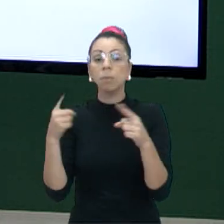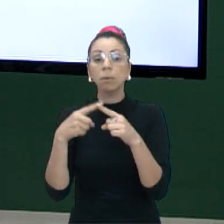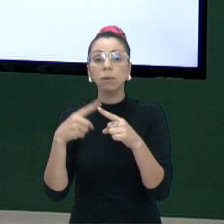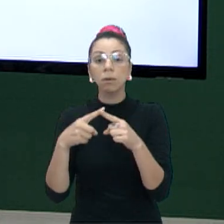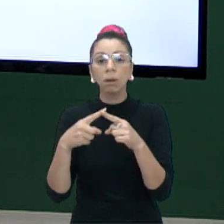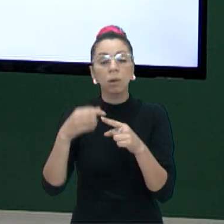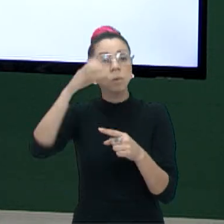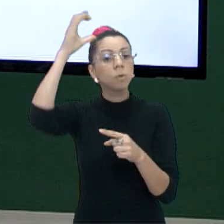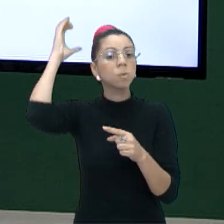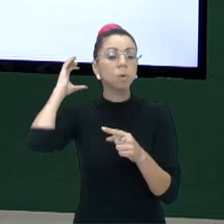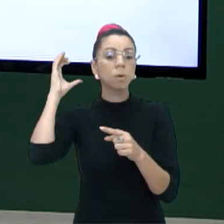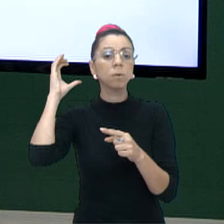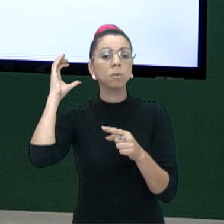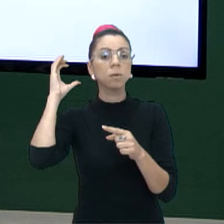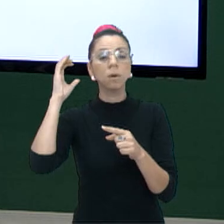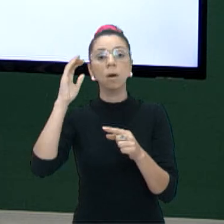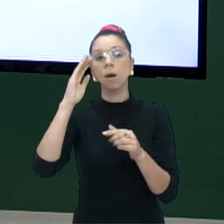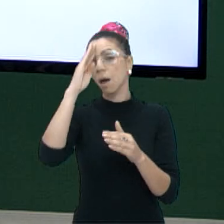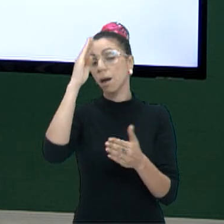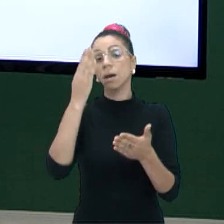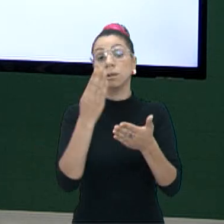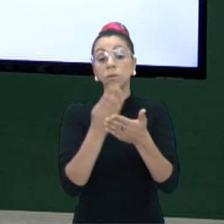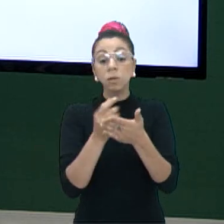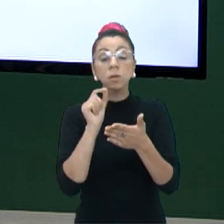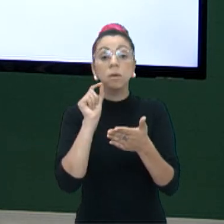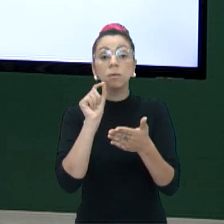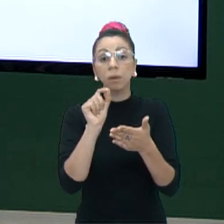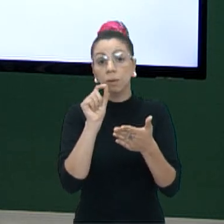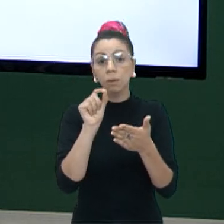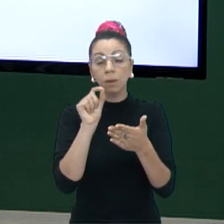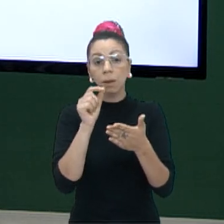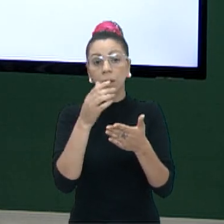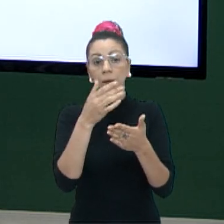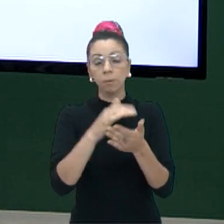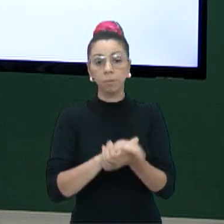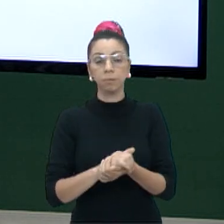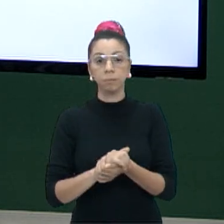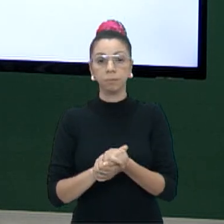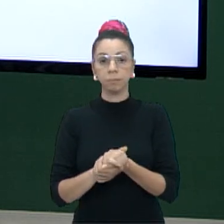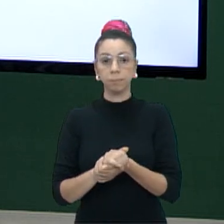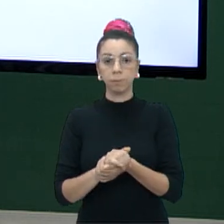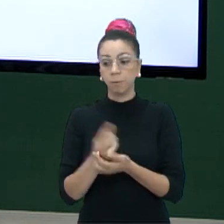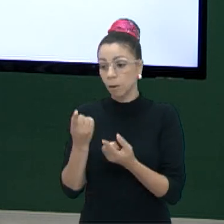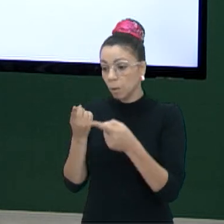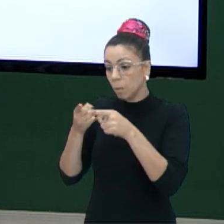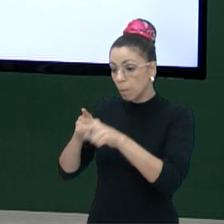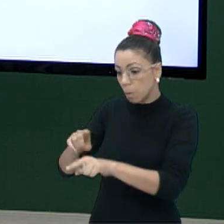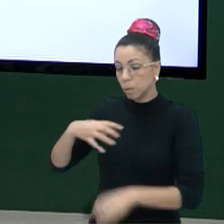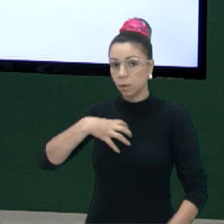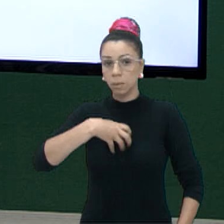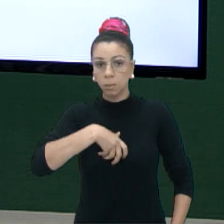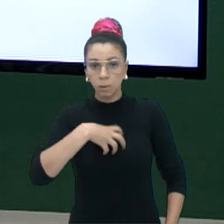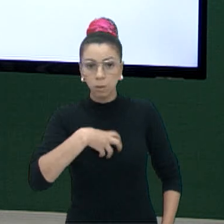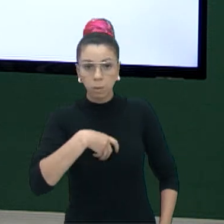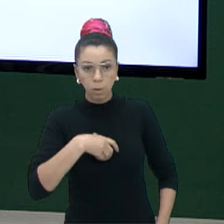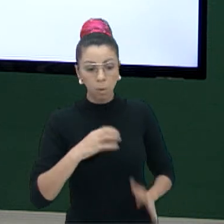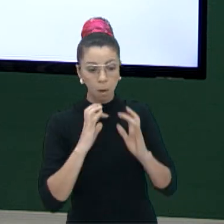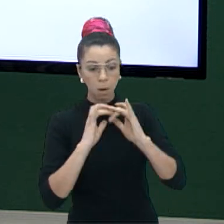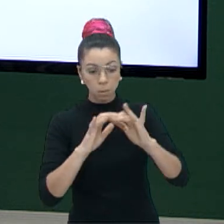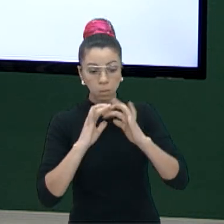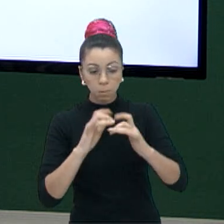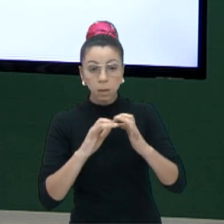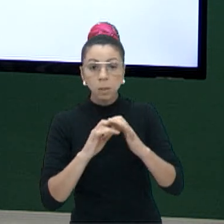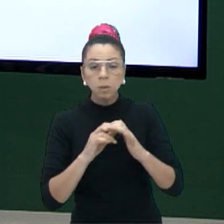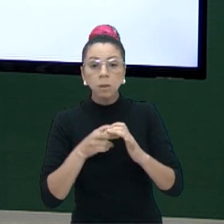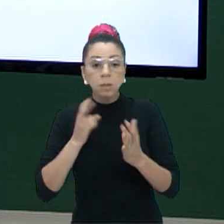do Chomsky, que vai ser uma crítica à concepção behaviorista? A nossa mente sempre está aprendendo.